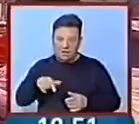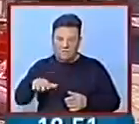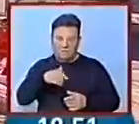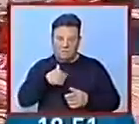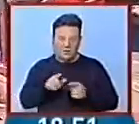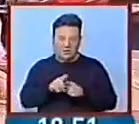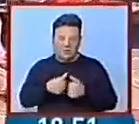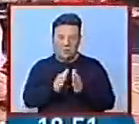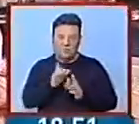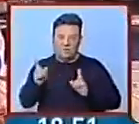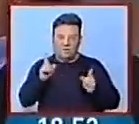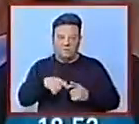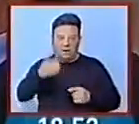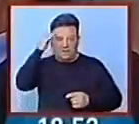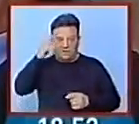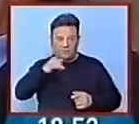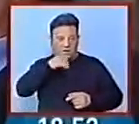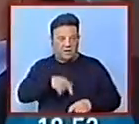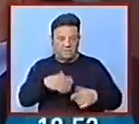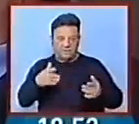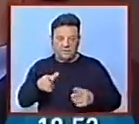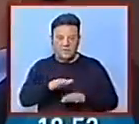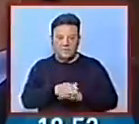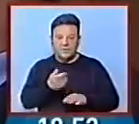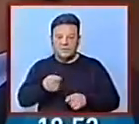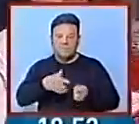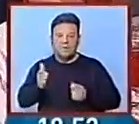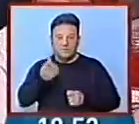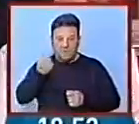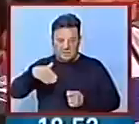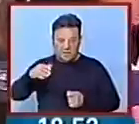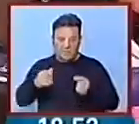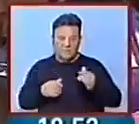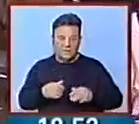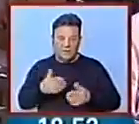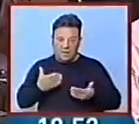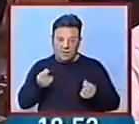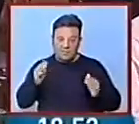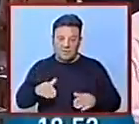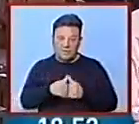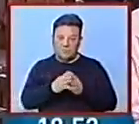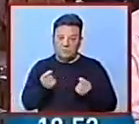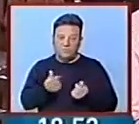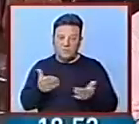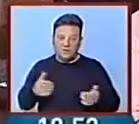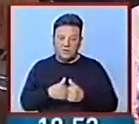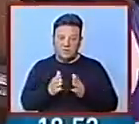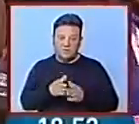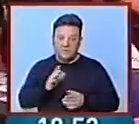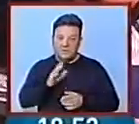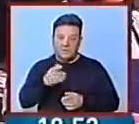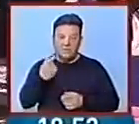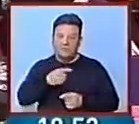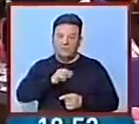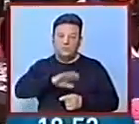de todo lado, homem. Já de todo lado, a Valenteja, algarvia. Tem que peixe é que sai mais, aquele mais caro ou aquele mais baratinho? Agora é mais barato, que a malta está toda tesa, a malta está toda para abater, a malta está